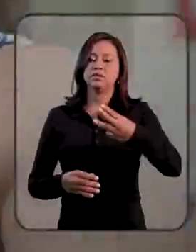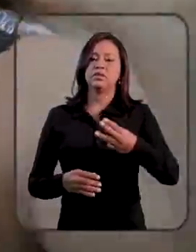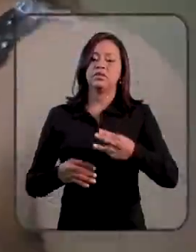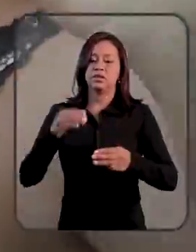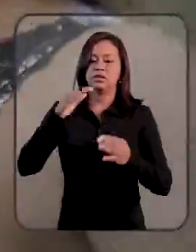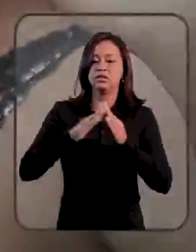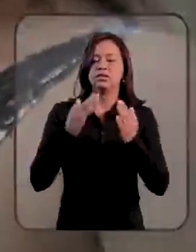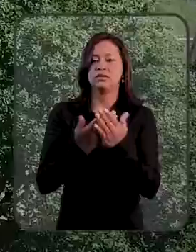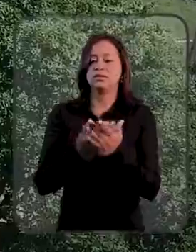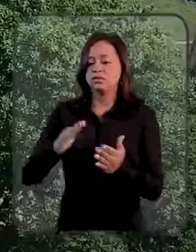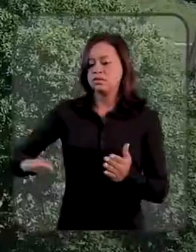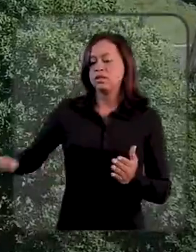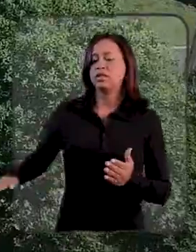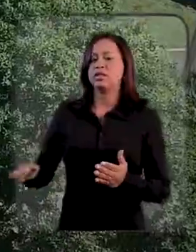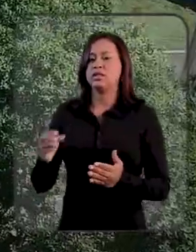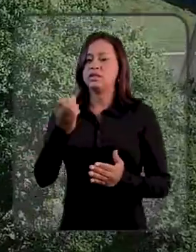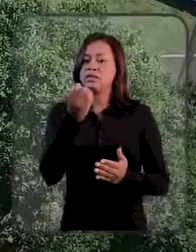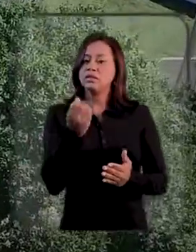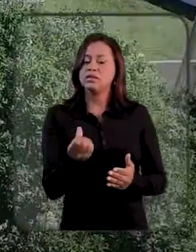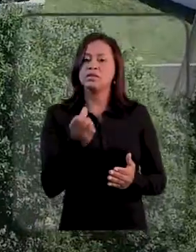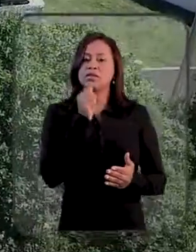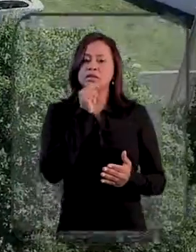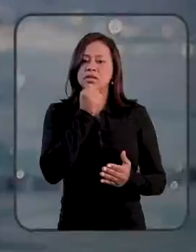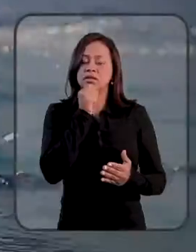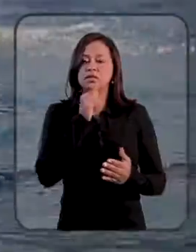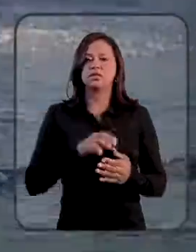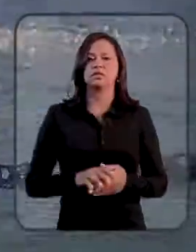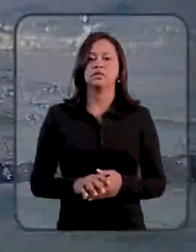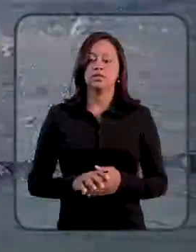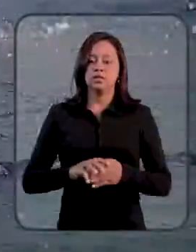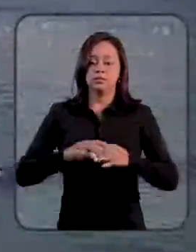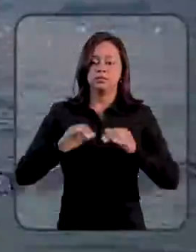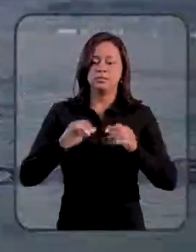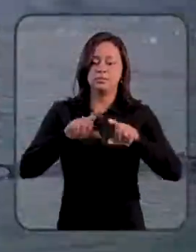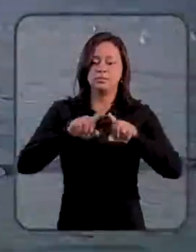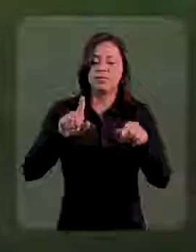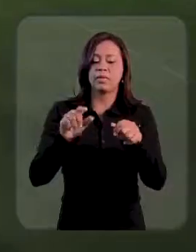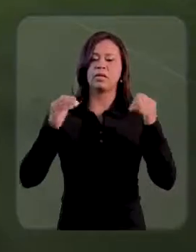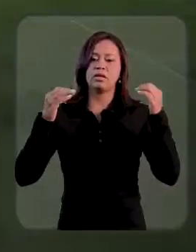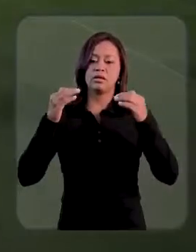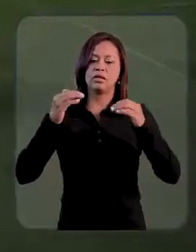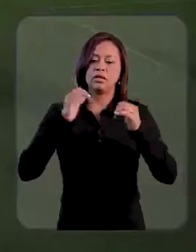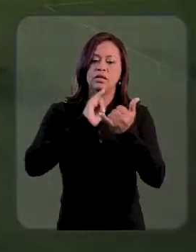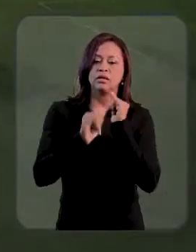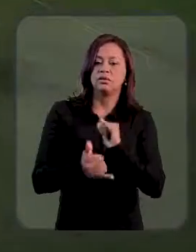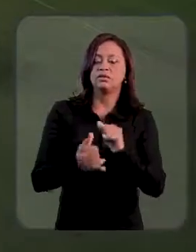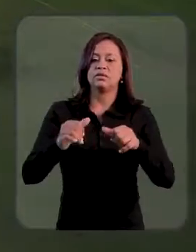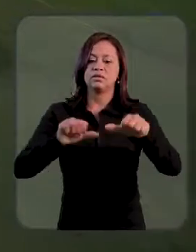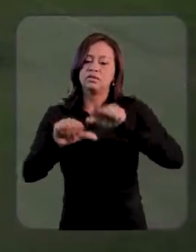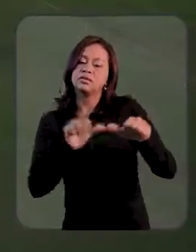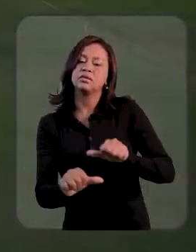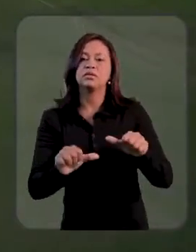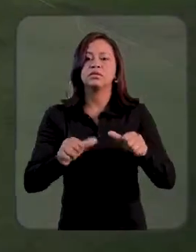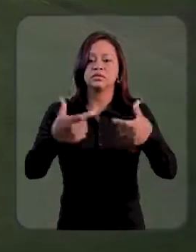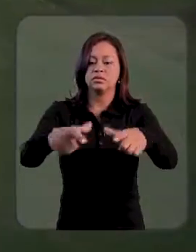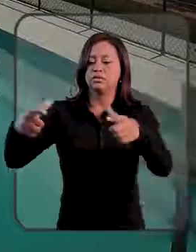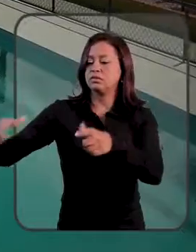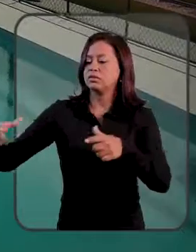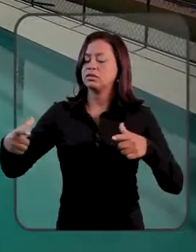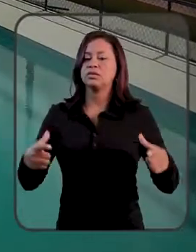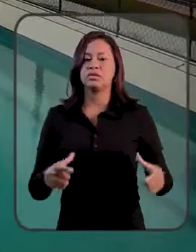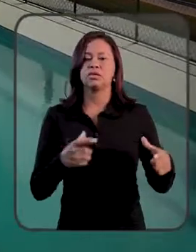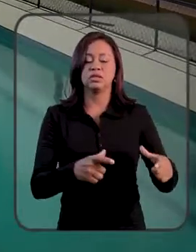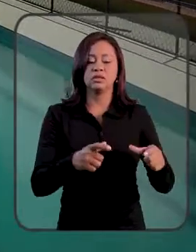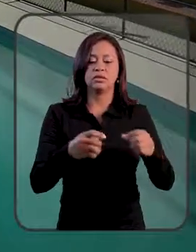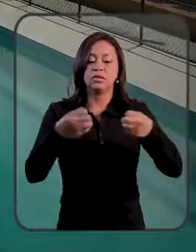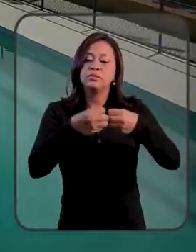Construí 3 creches e outras 6 estão em construção. No esporte e lazer, concluímos a reforma do estádio e depois fizemos os campos. O